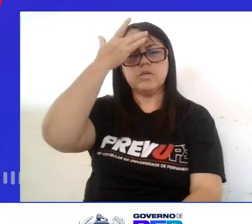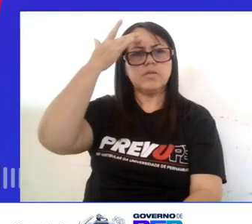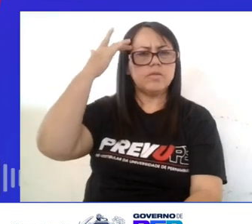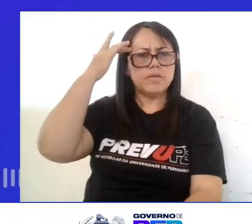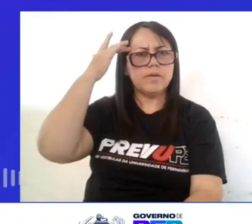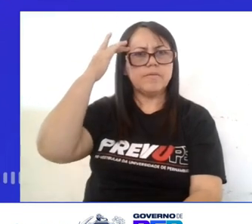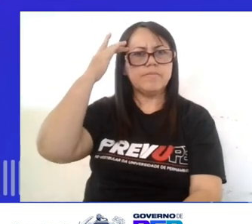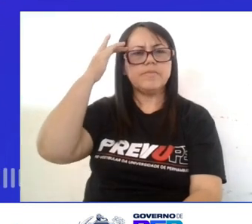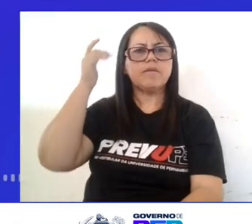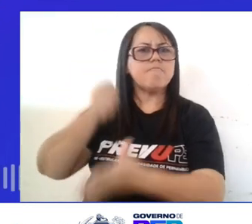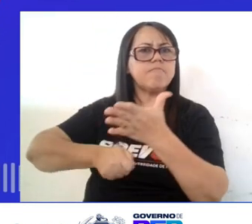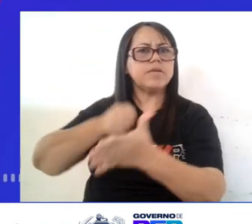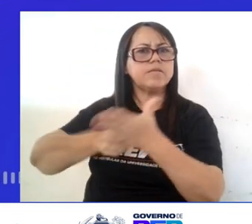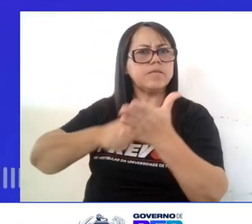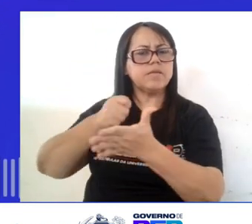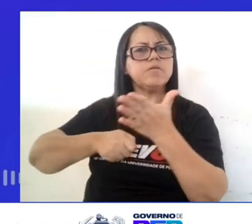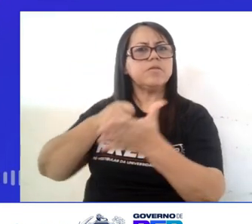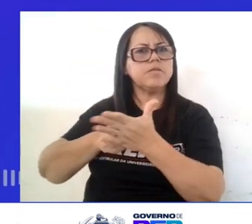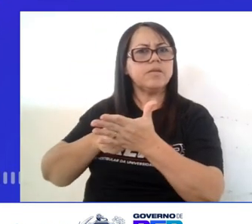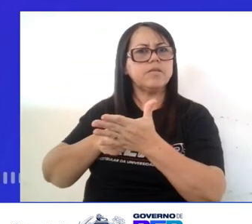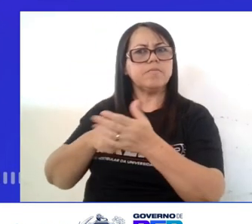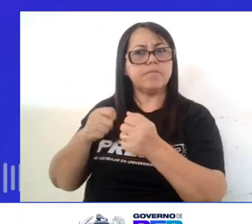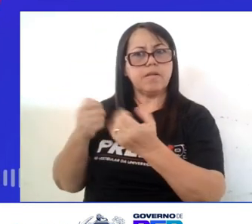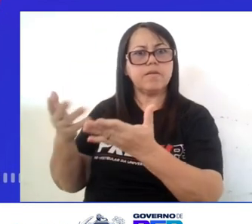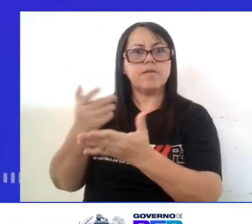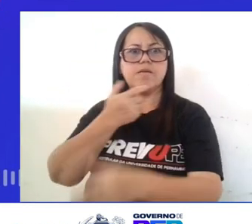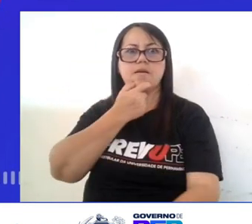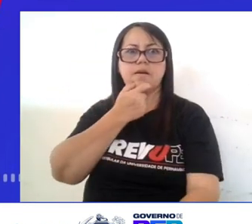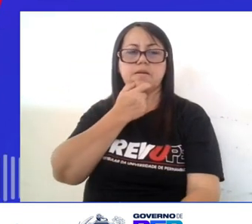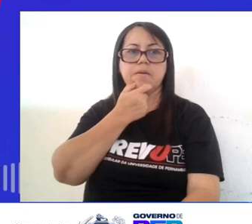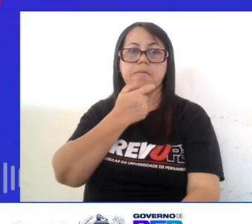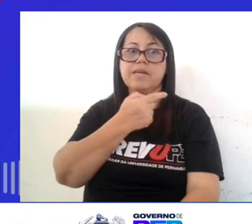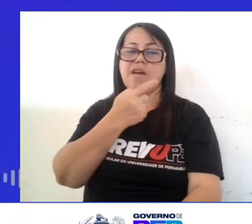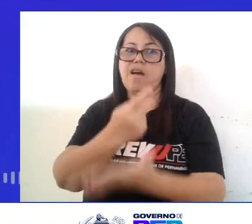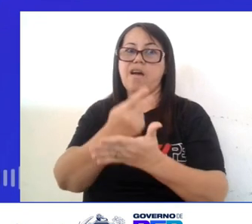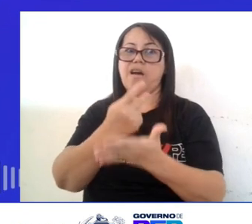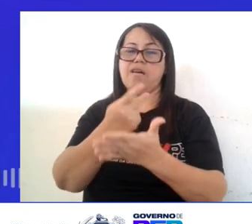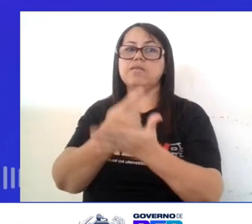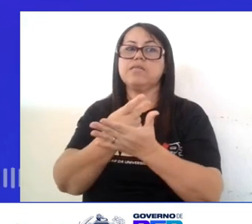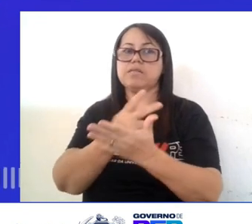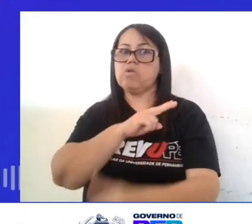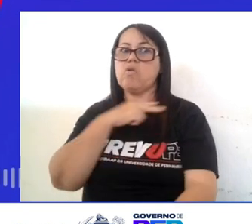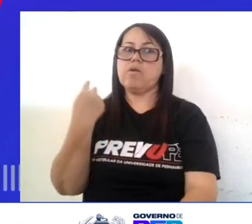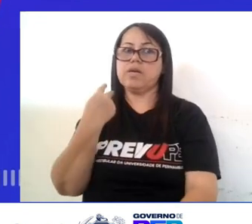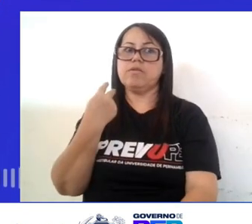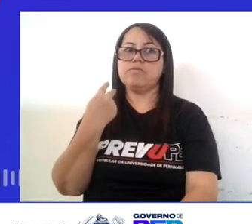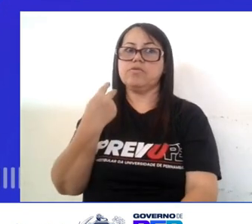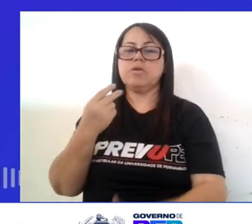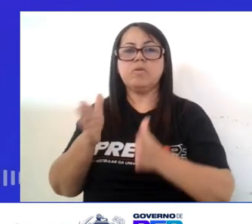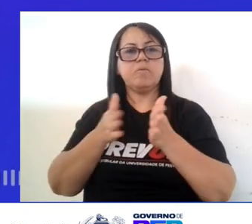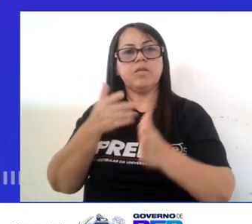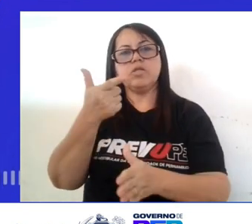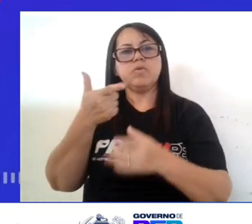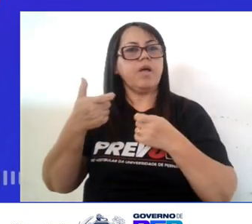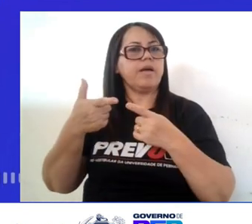Ingleses e ganhou muita força com o holocausto ocorrido na segunda guerra mundial em